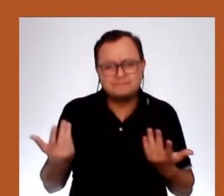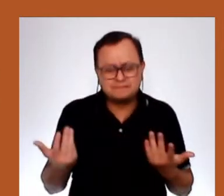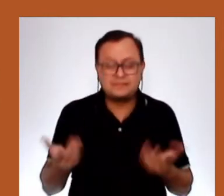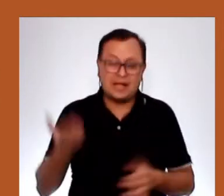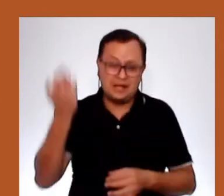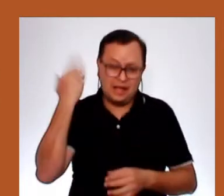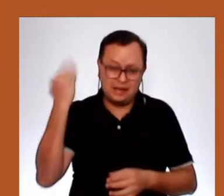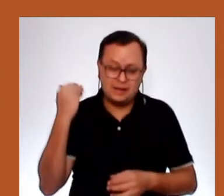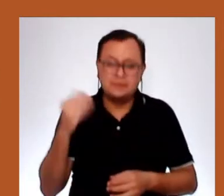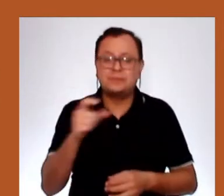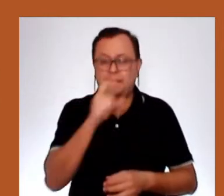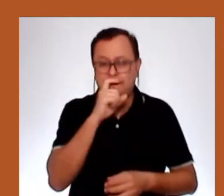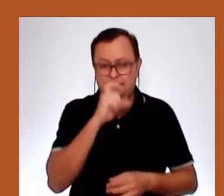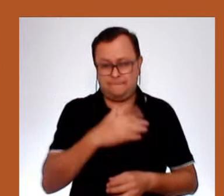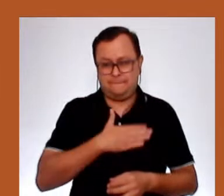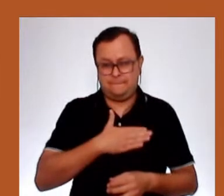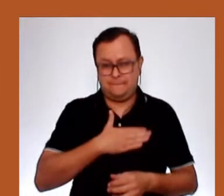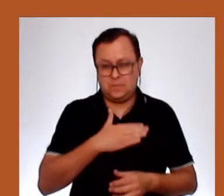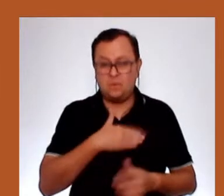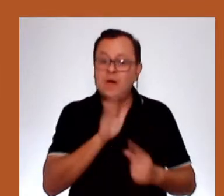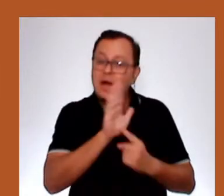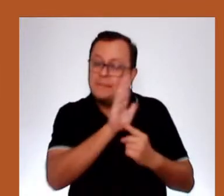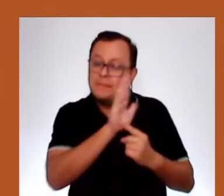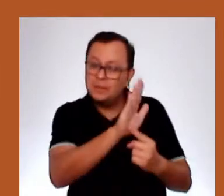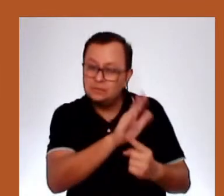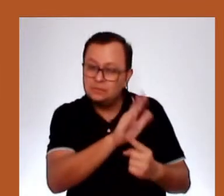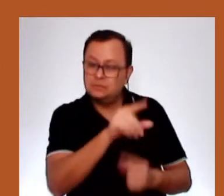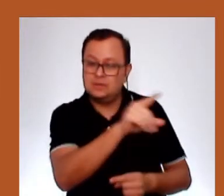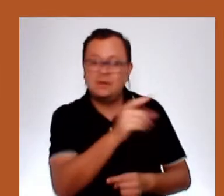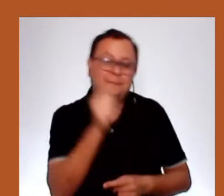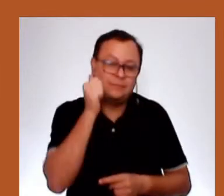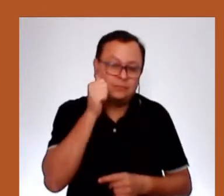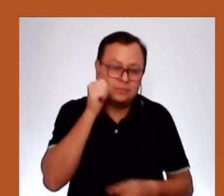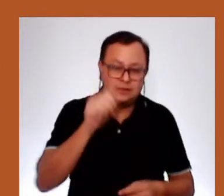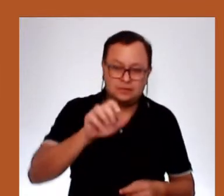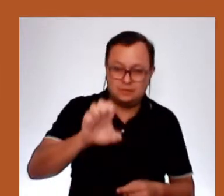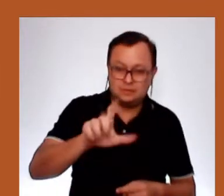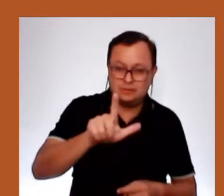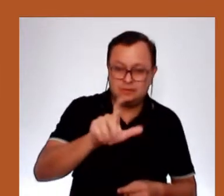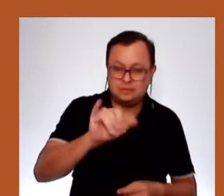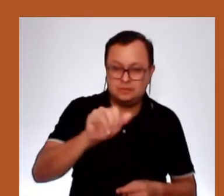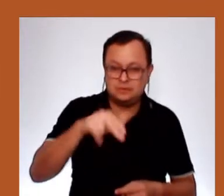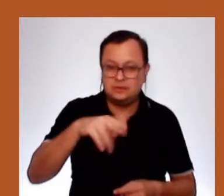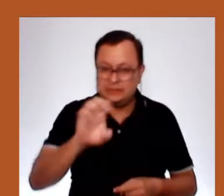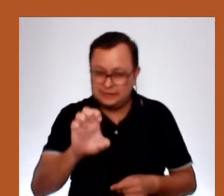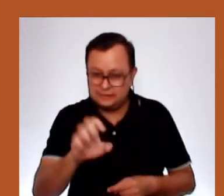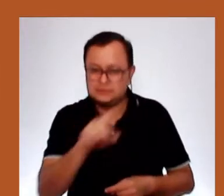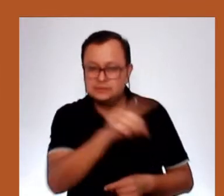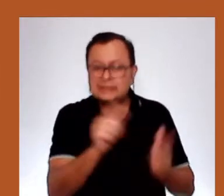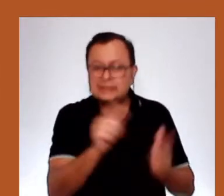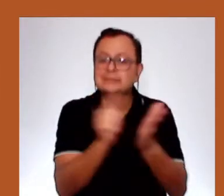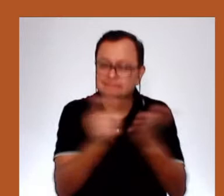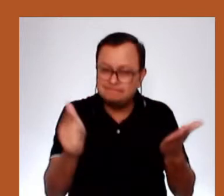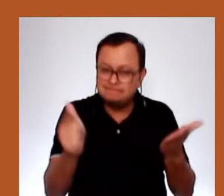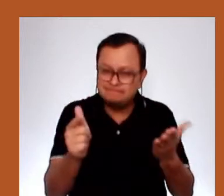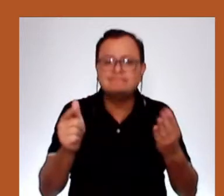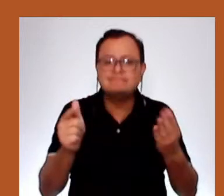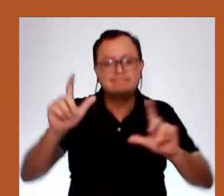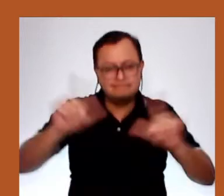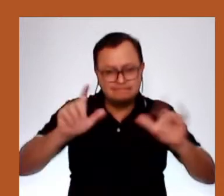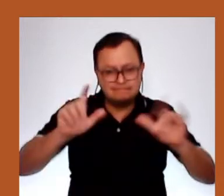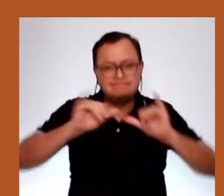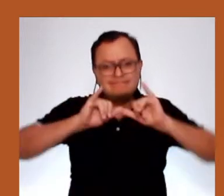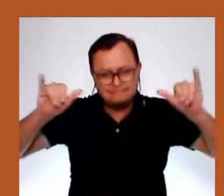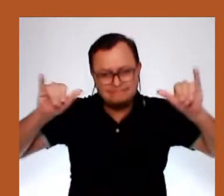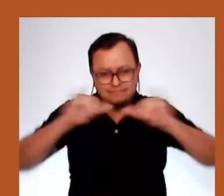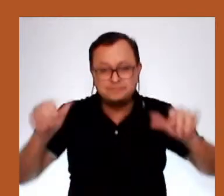apresentou os cuidados paliativos para Eliane Brum, que fez uma grande reportagem maravilhosa na ocasião, para o Caco Barcelos